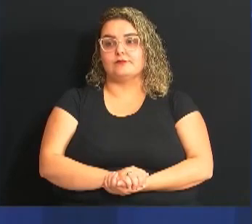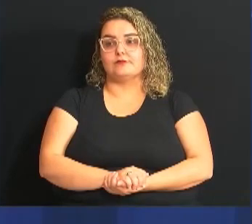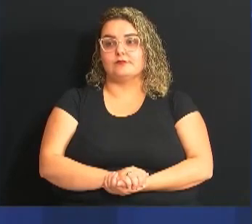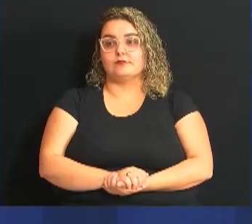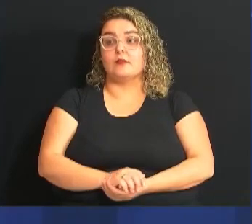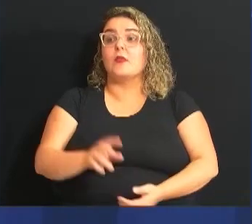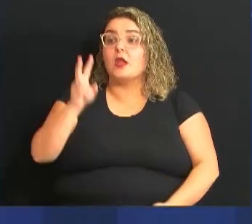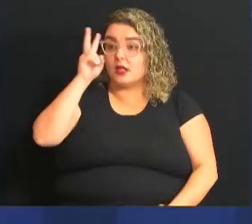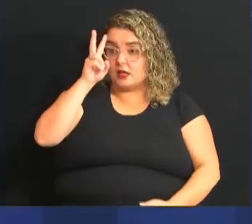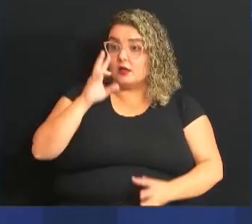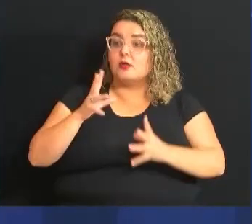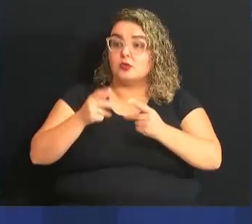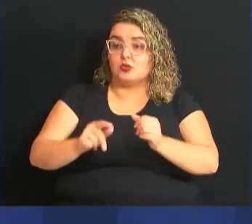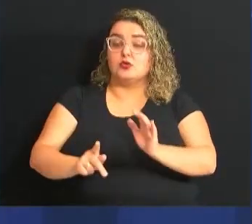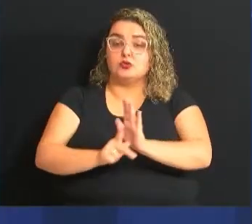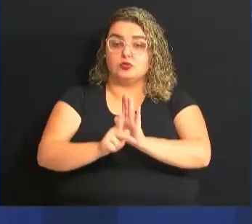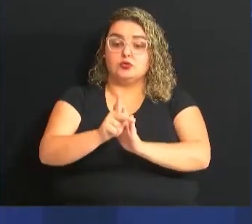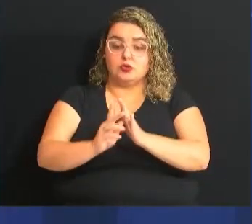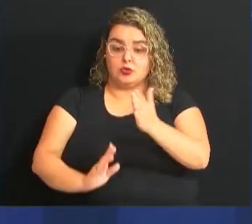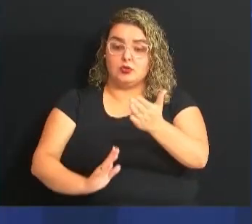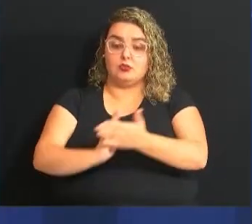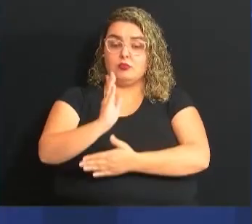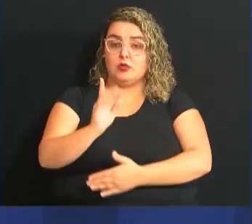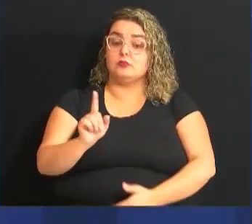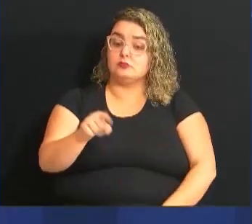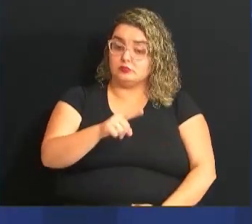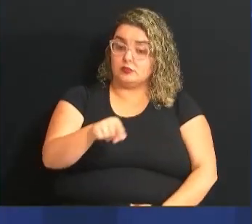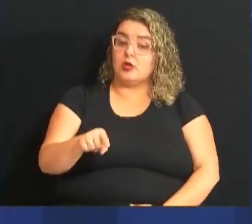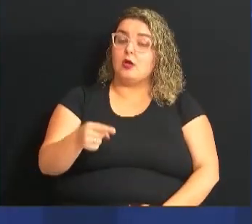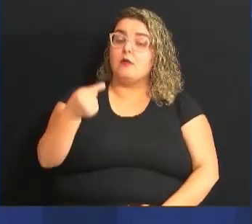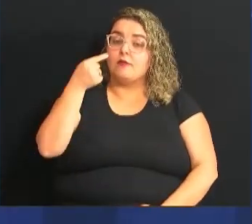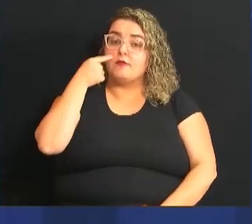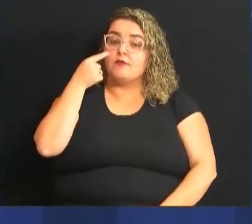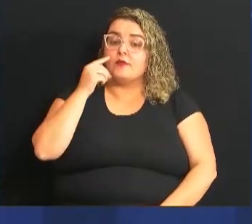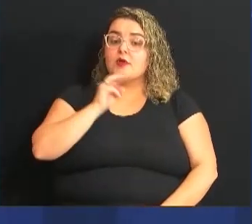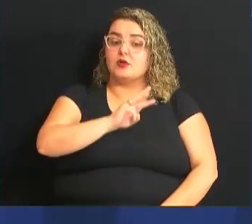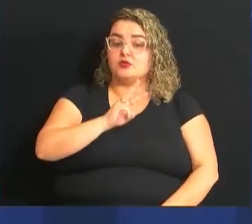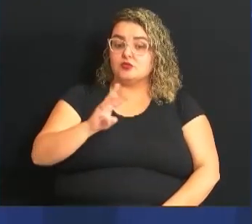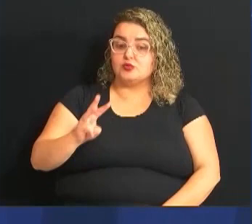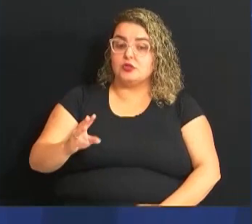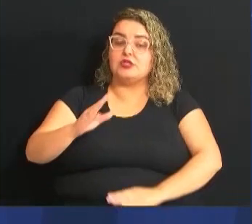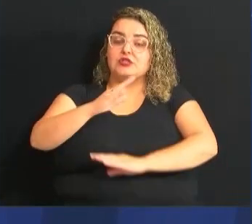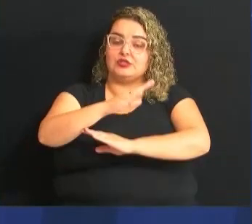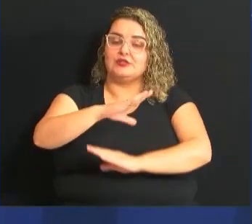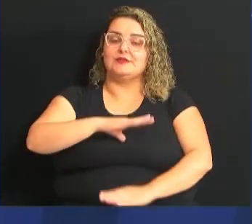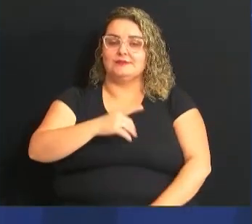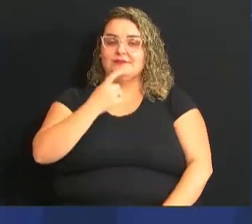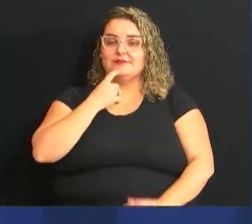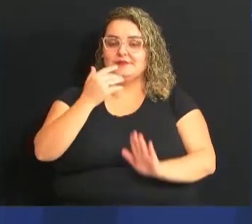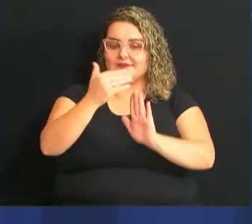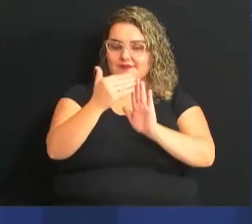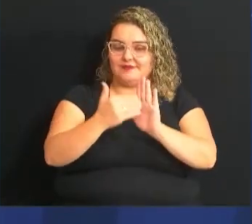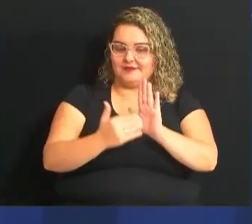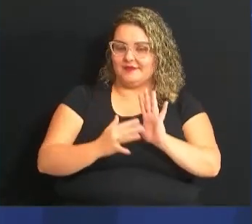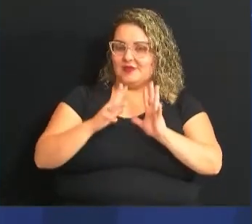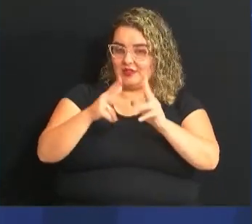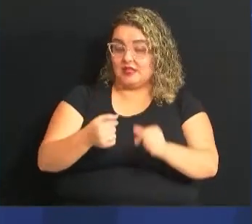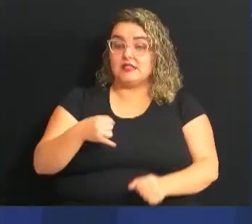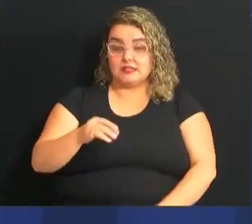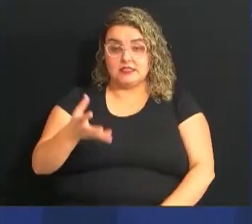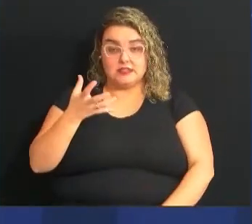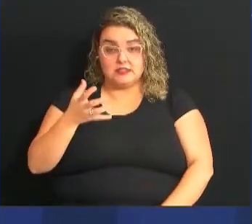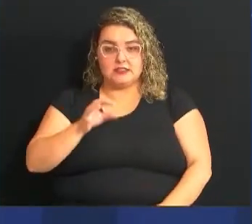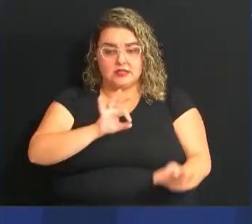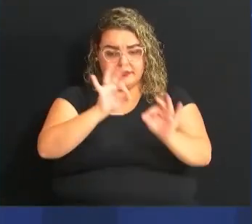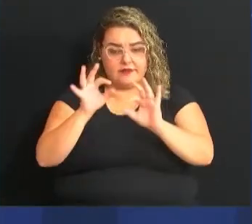Lembrando que todos os projetos aprovados e rejeitados você confere no site da Câmara de Campinas a pauta completa. E se quiser rever tudo